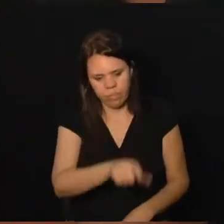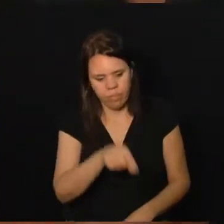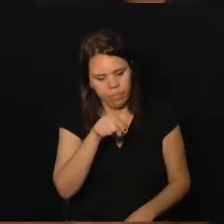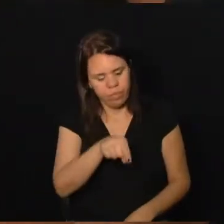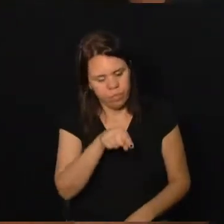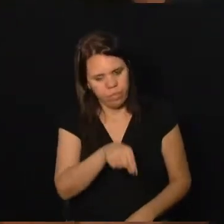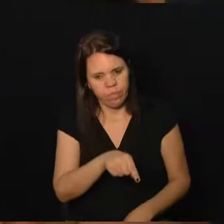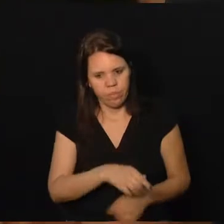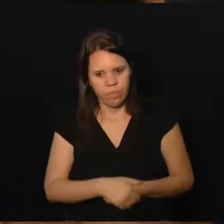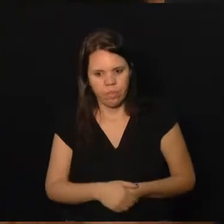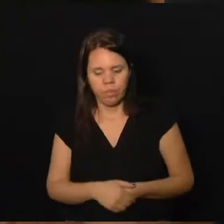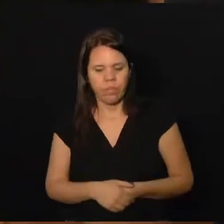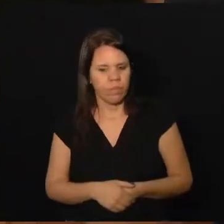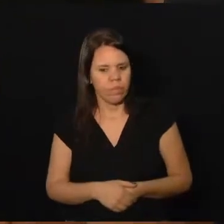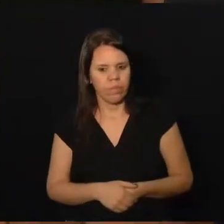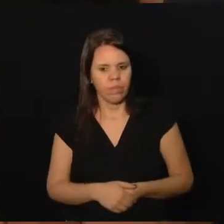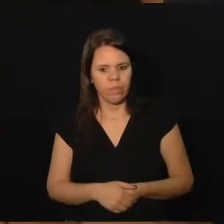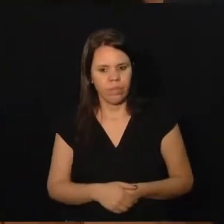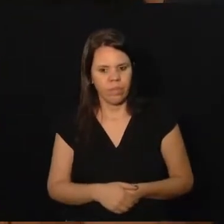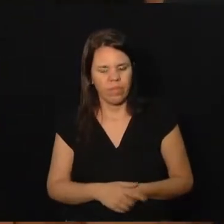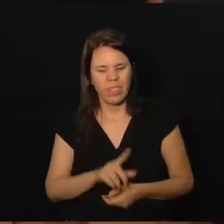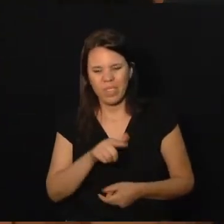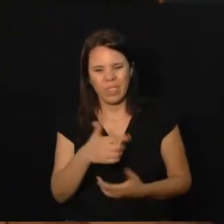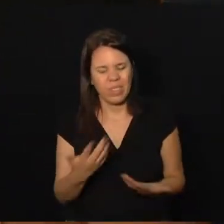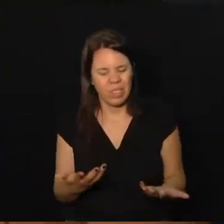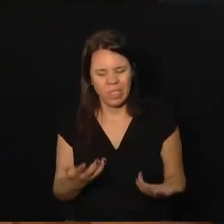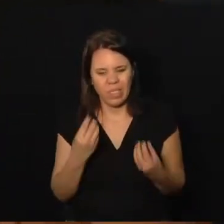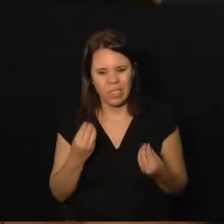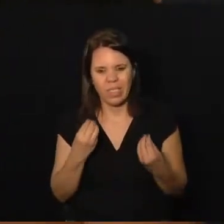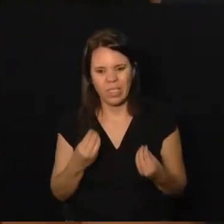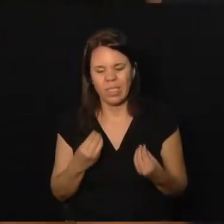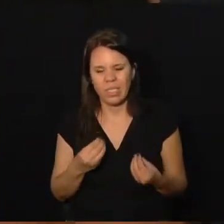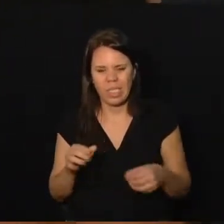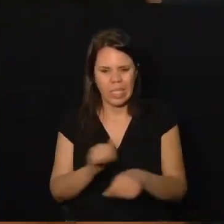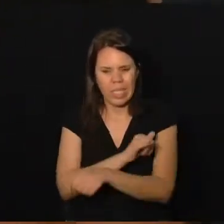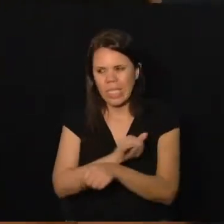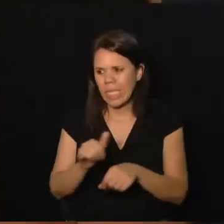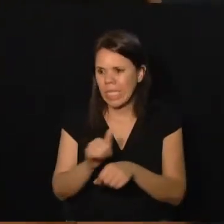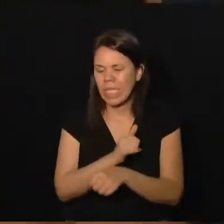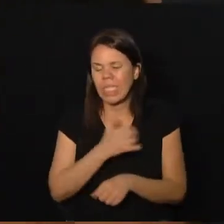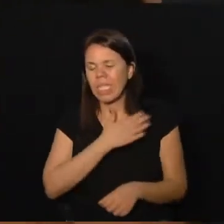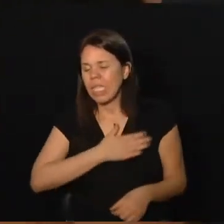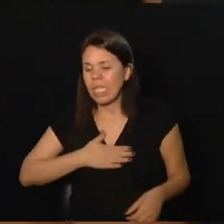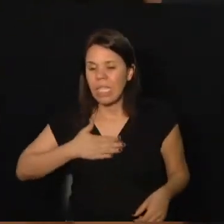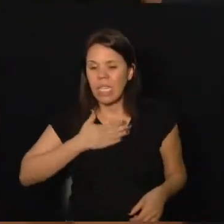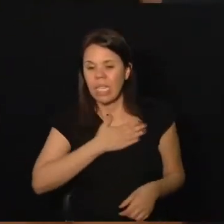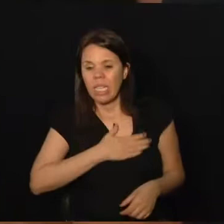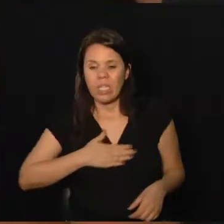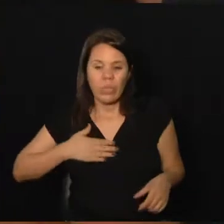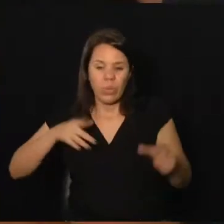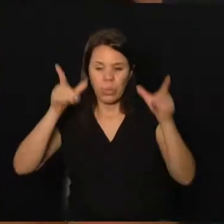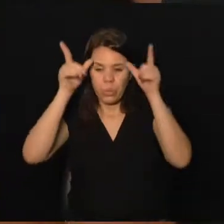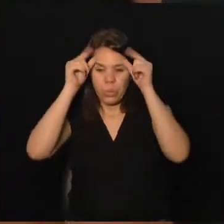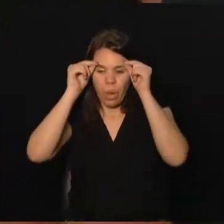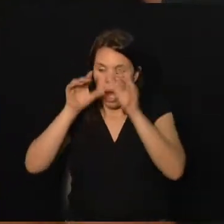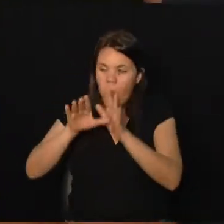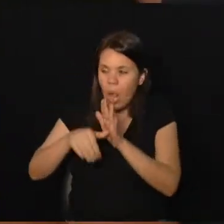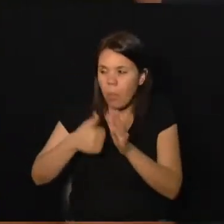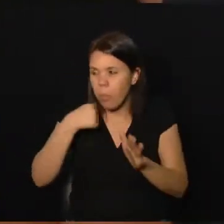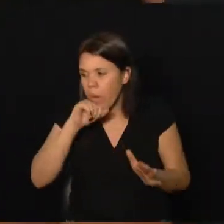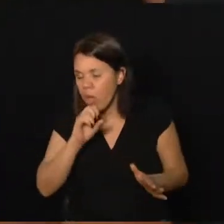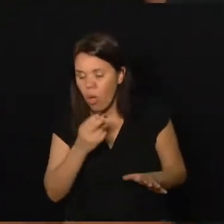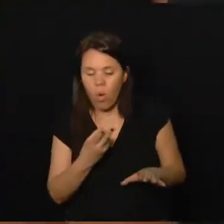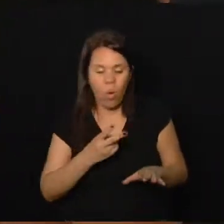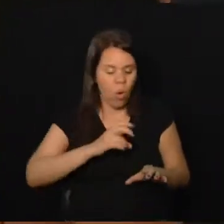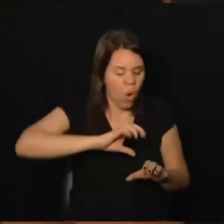disse há pouco, a pessoa vai arrumar um meio de satisfazer o seu vício, né? Nem que for roubar a mãe ou roubar uma torneira de